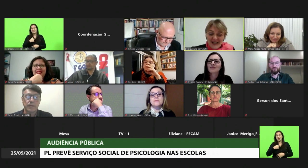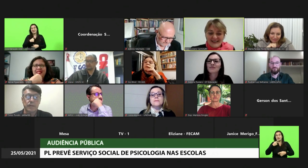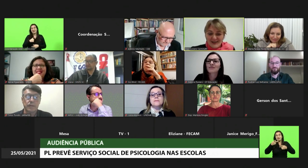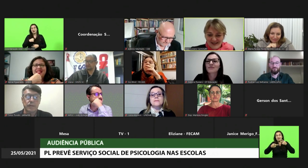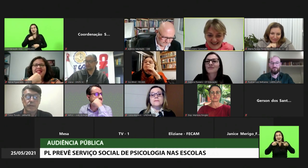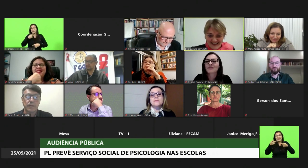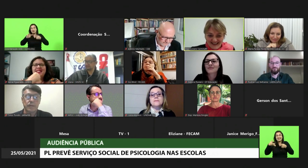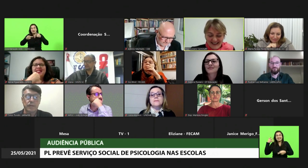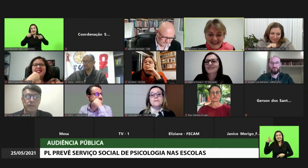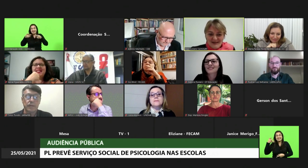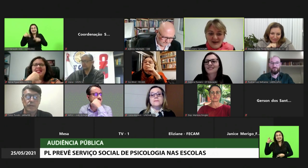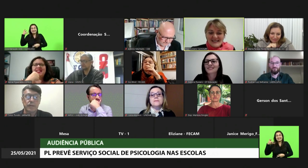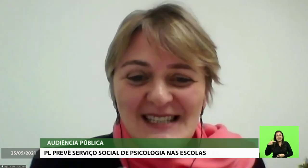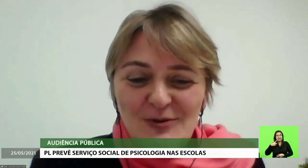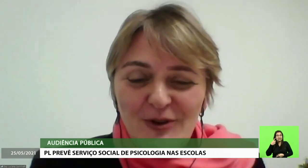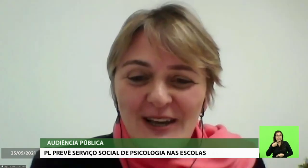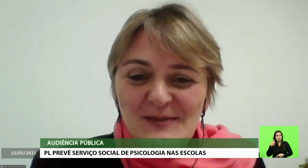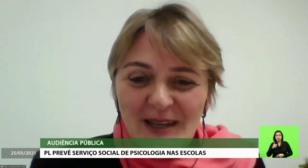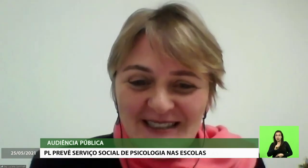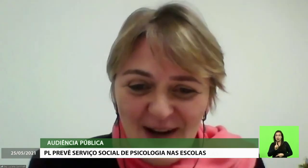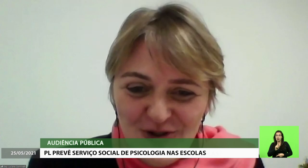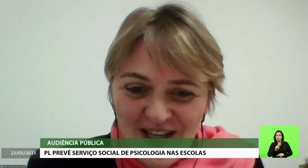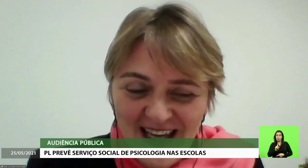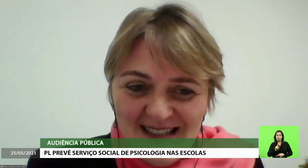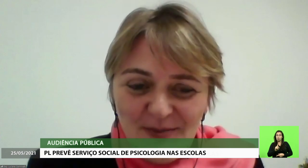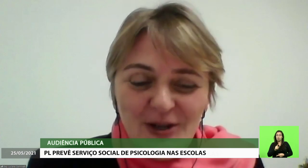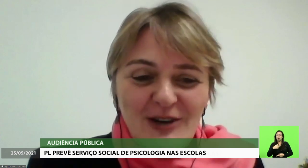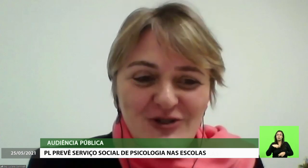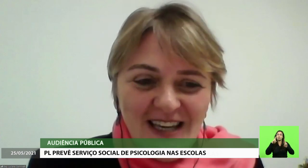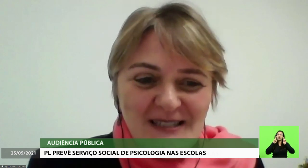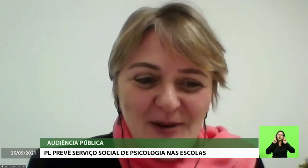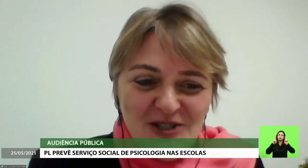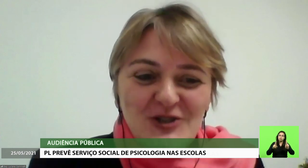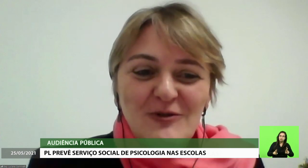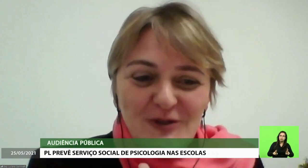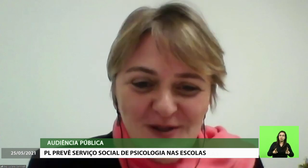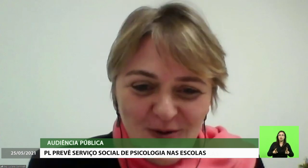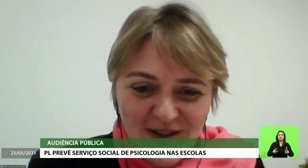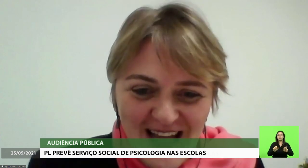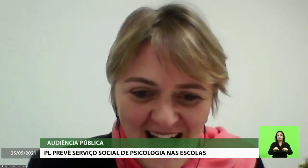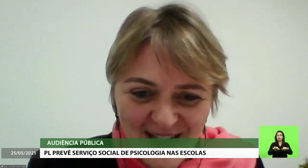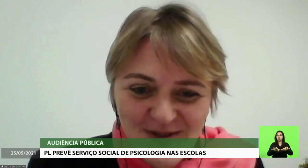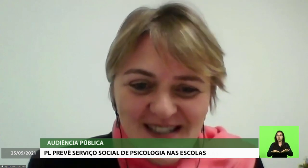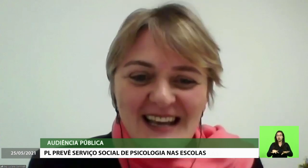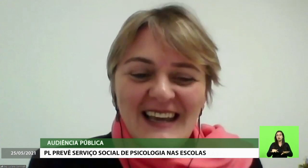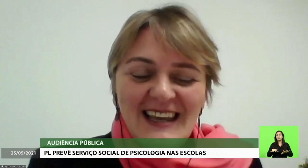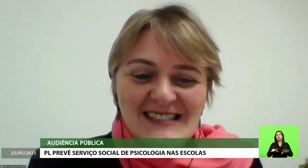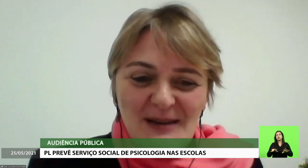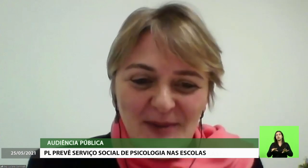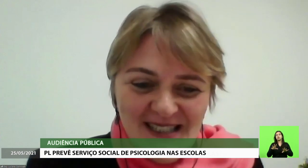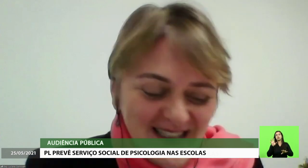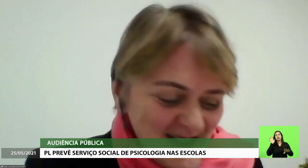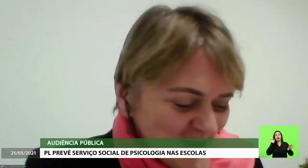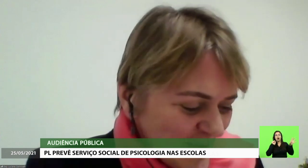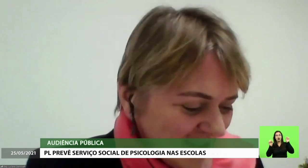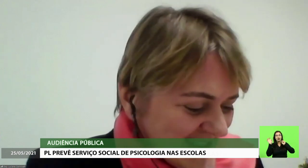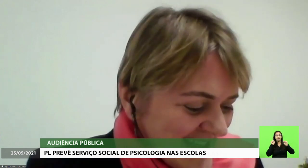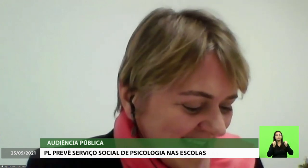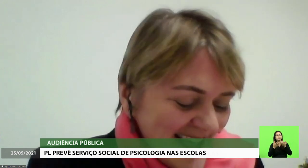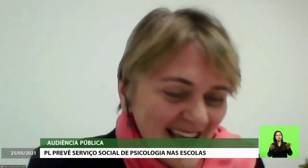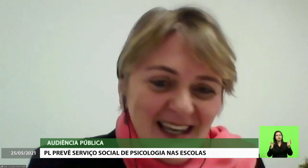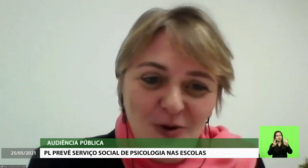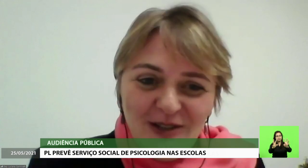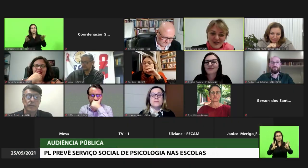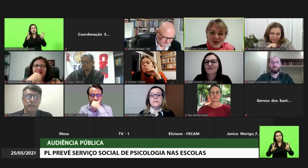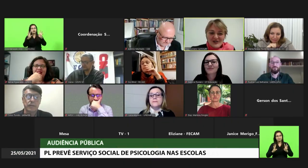como deputada, Luciane, mas eu vou respeitar a audiência, porque a audiência é para a gente ouvir os convidados e as